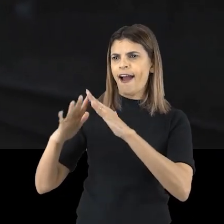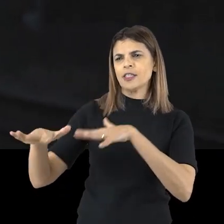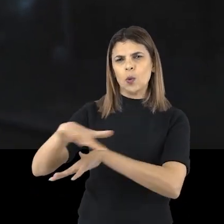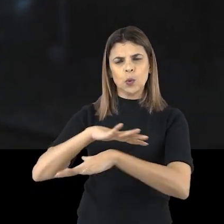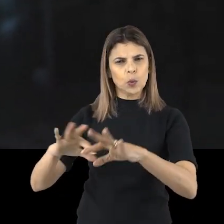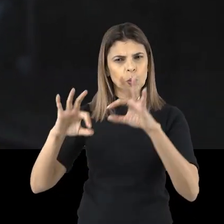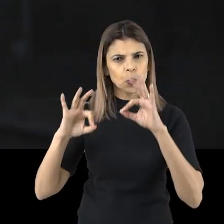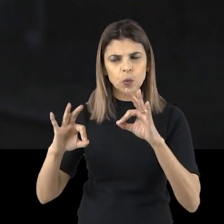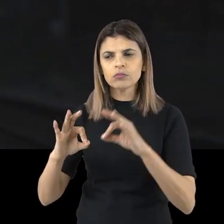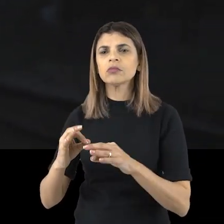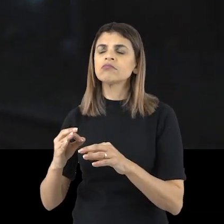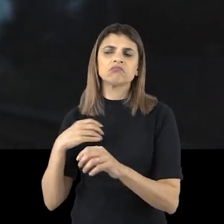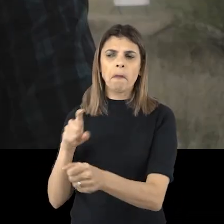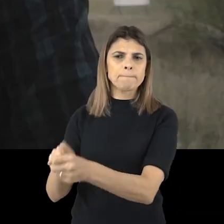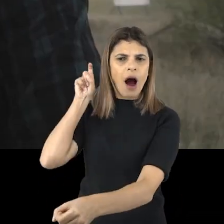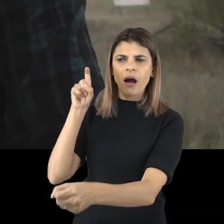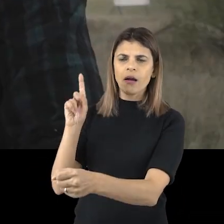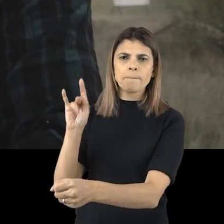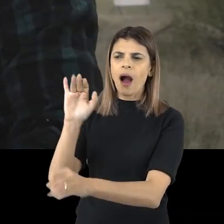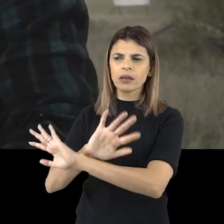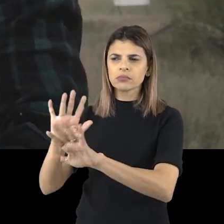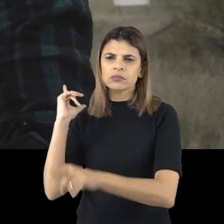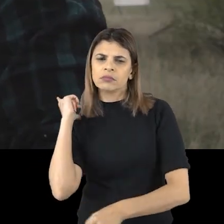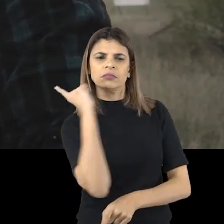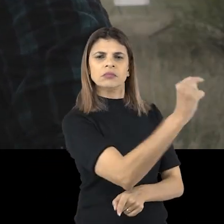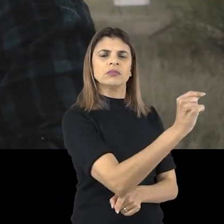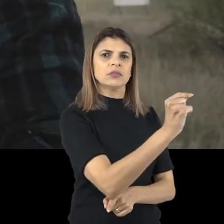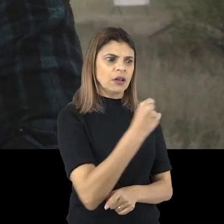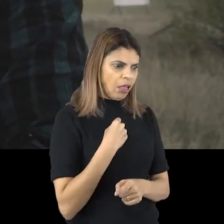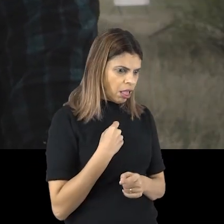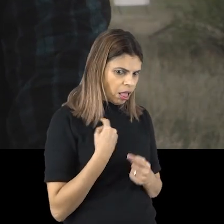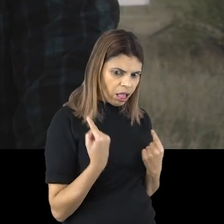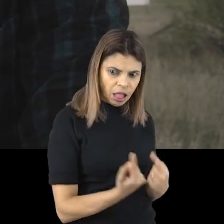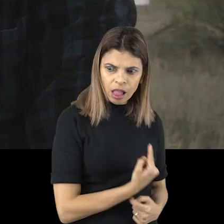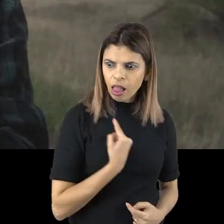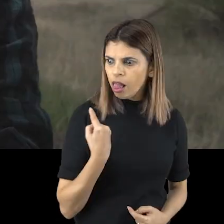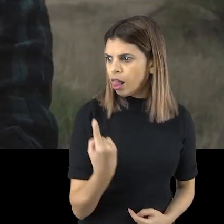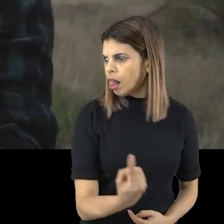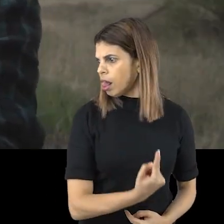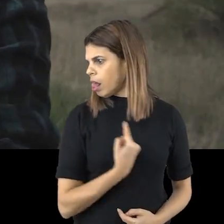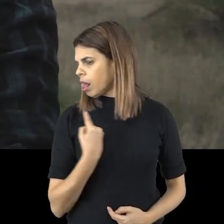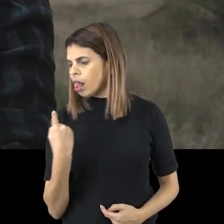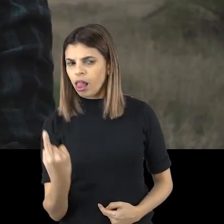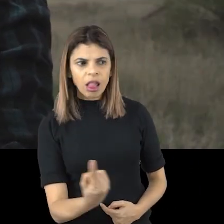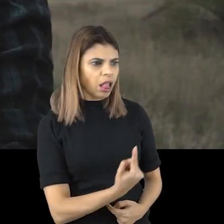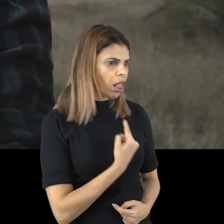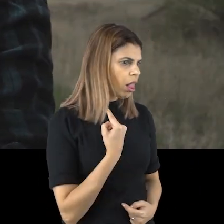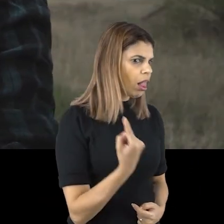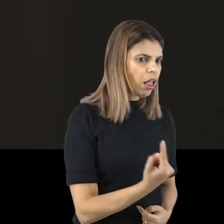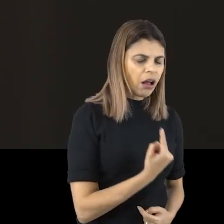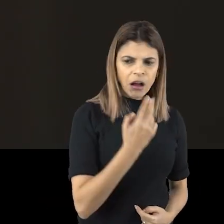pai. Depois de gastar o dinheiro da família, ele se vê sem nada, sozinho,